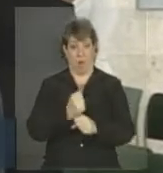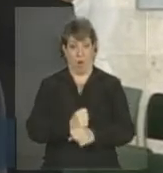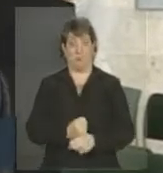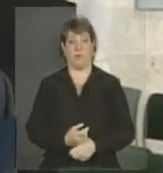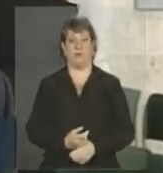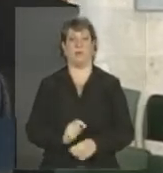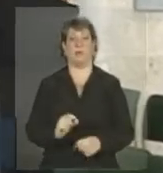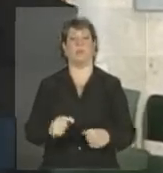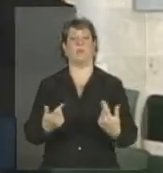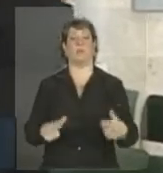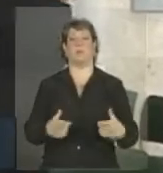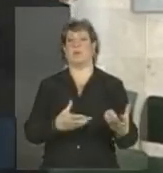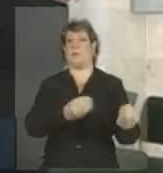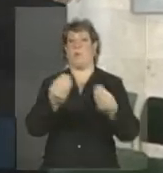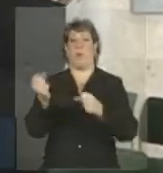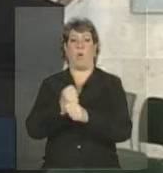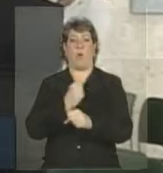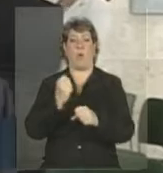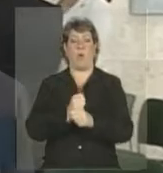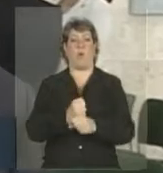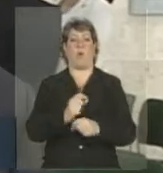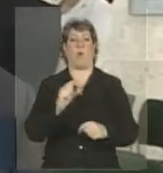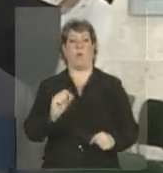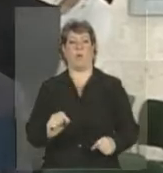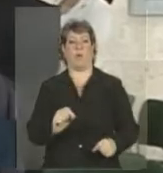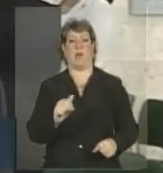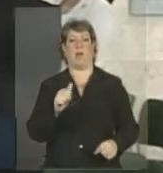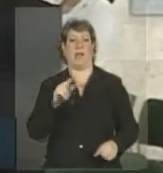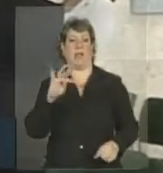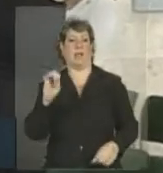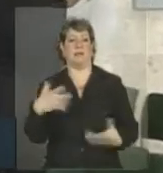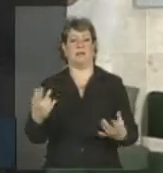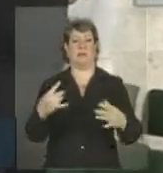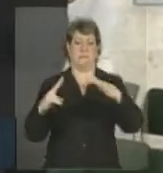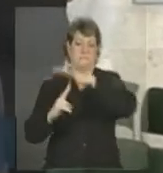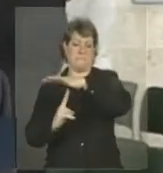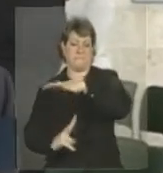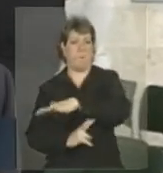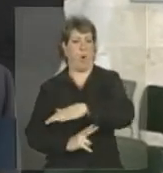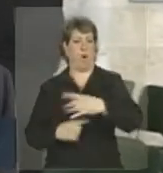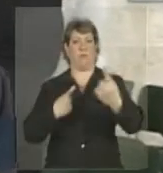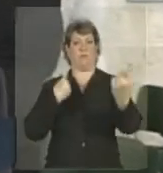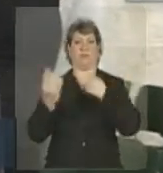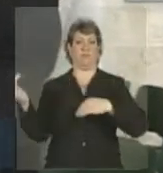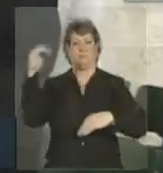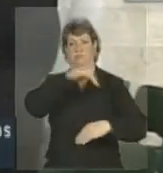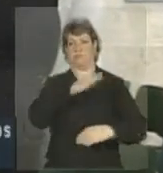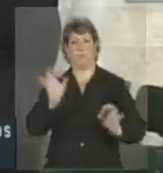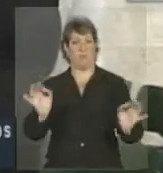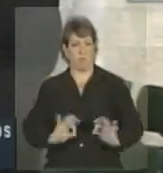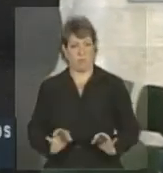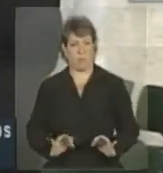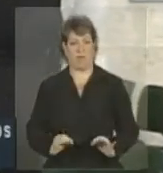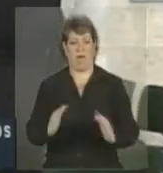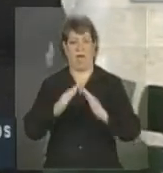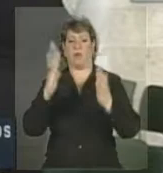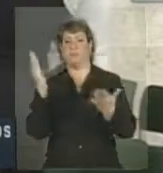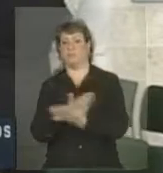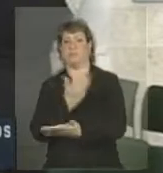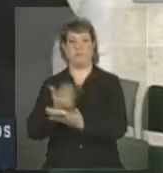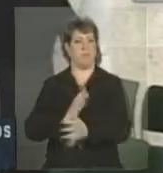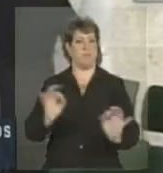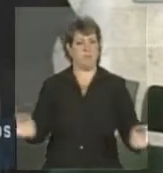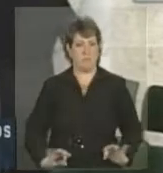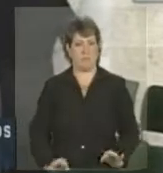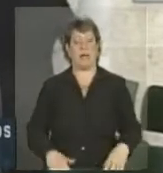tem muitas obras de arte, pontes, viadutos, não tem nenhuma e não tem nenhuma desapropriação, deve ser uma obra